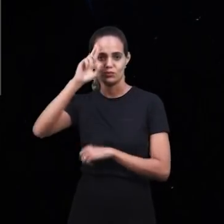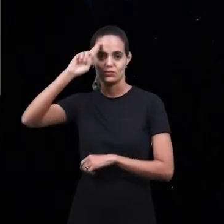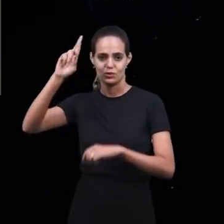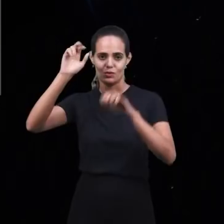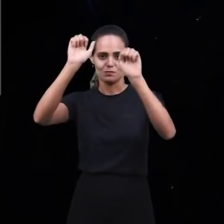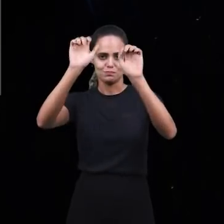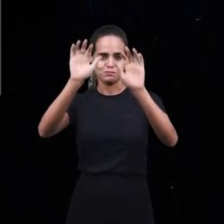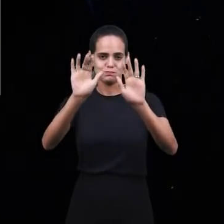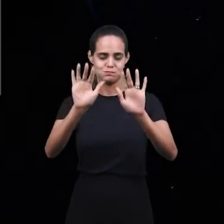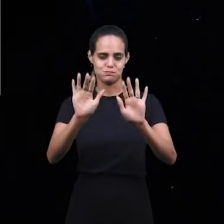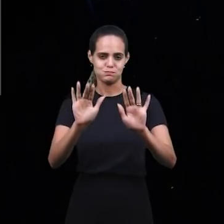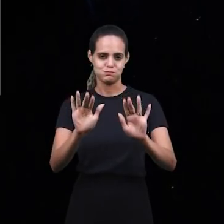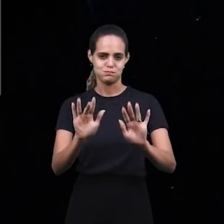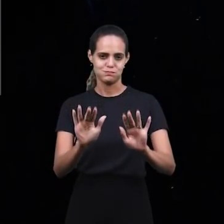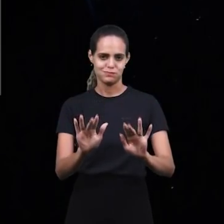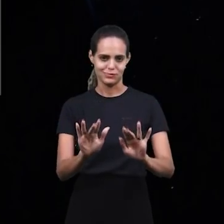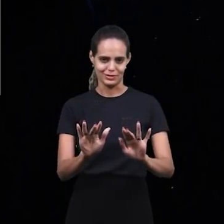Senhor.